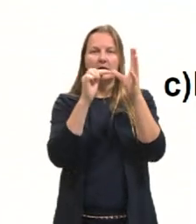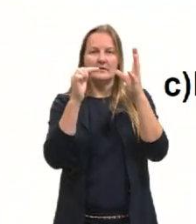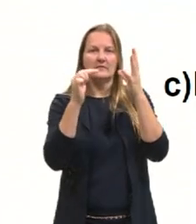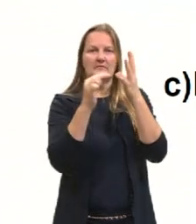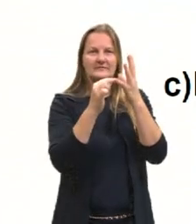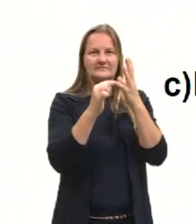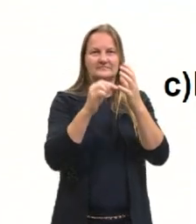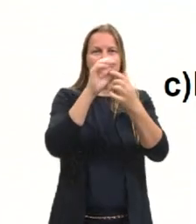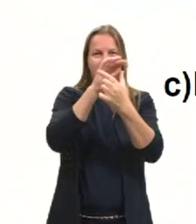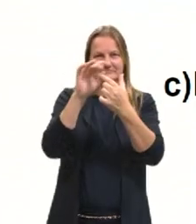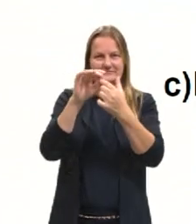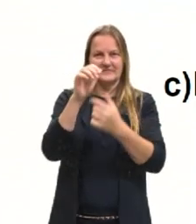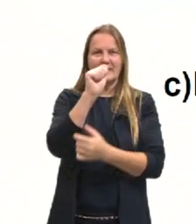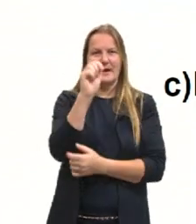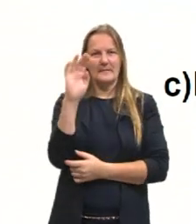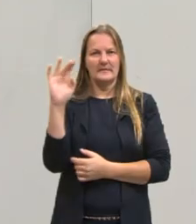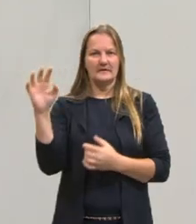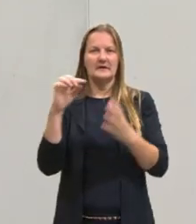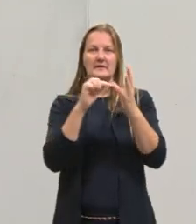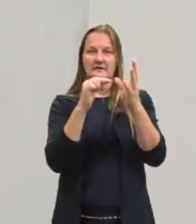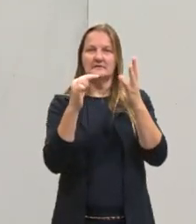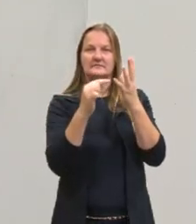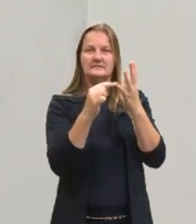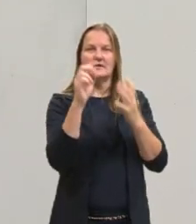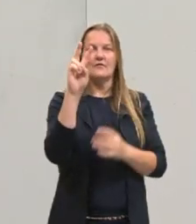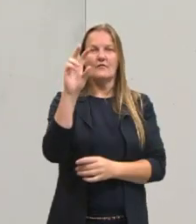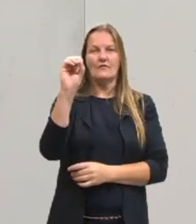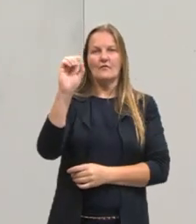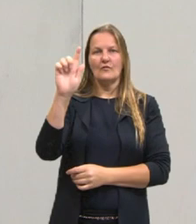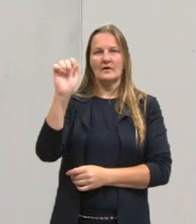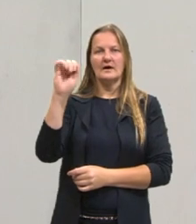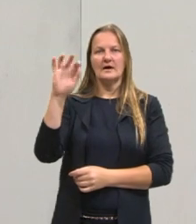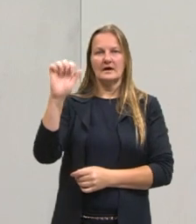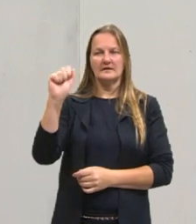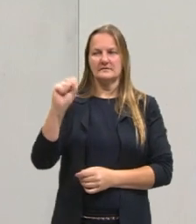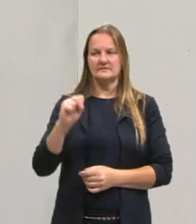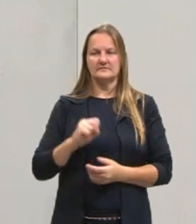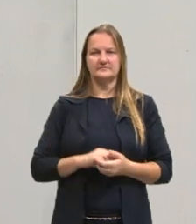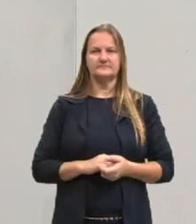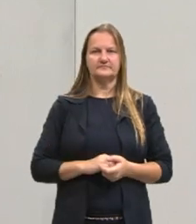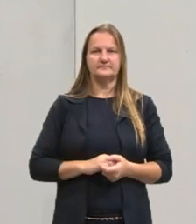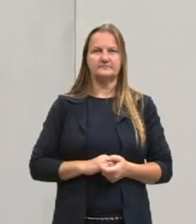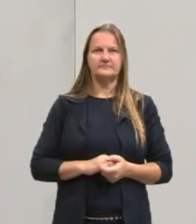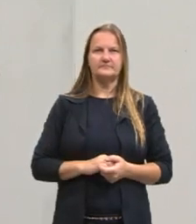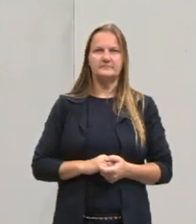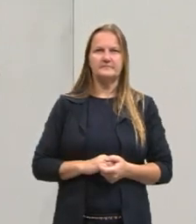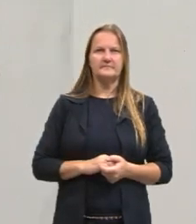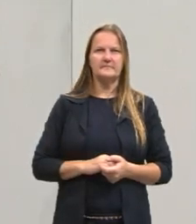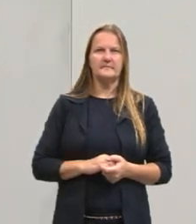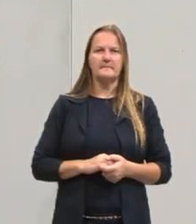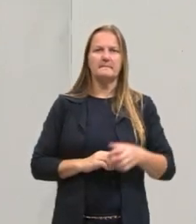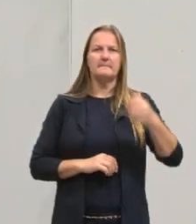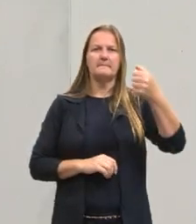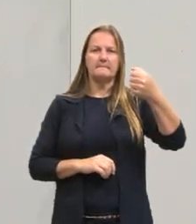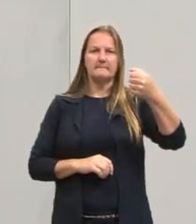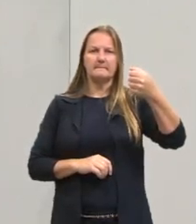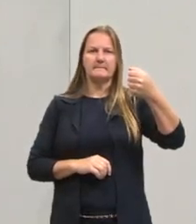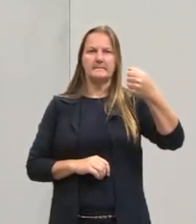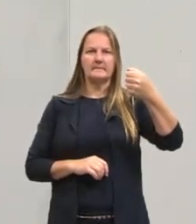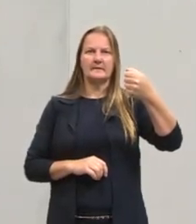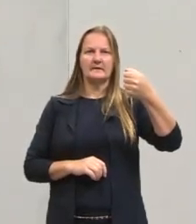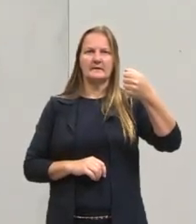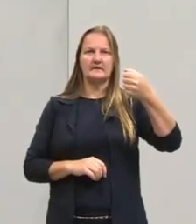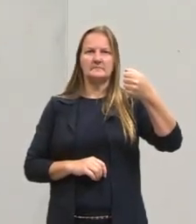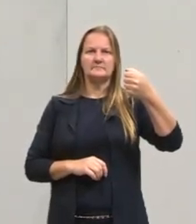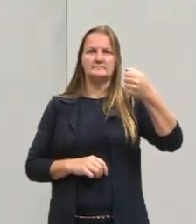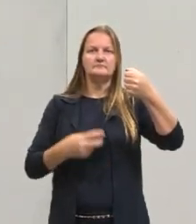quadro? Eu vou pegar o conjunto A, como diz o exemplo ali para fazer, o conjunto A. Isso